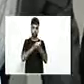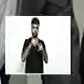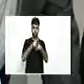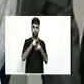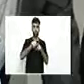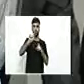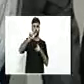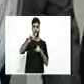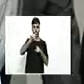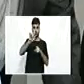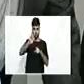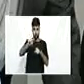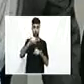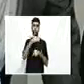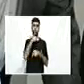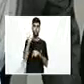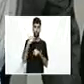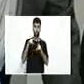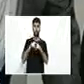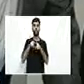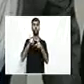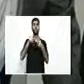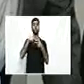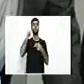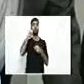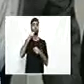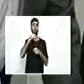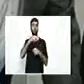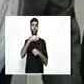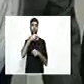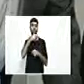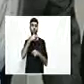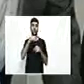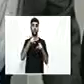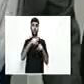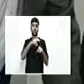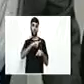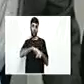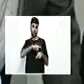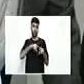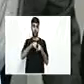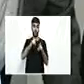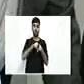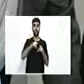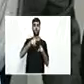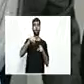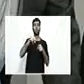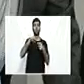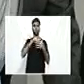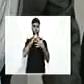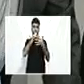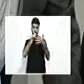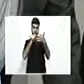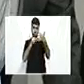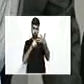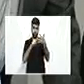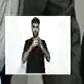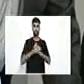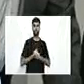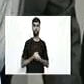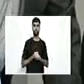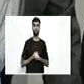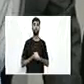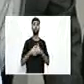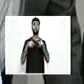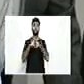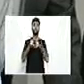Amorim Cardoso Lenilda Auxiliadora Conceição e Gislene